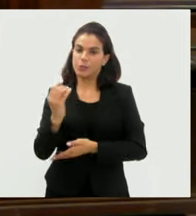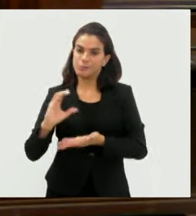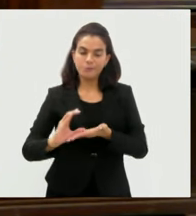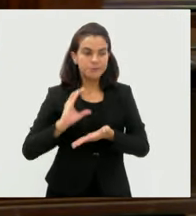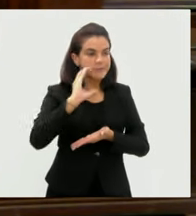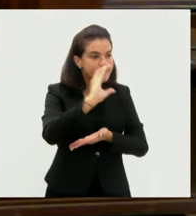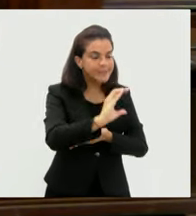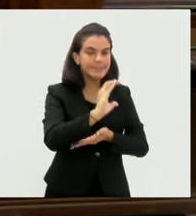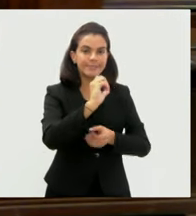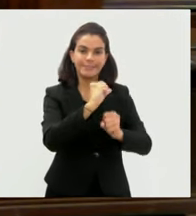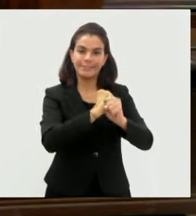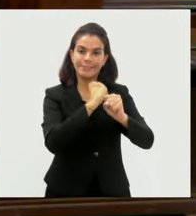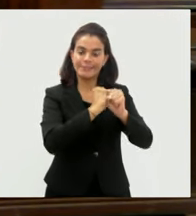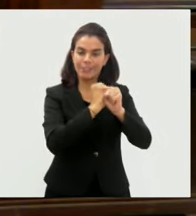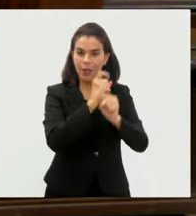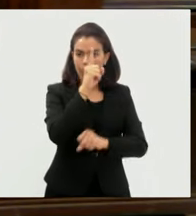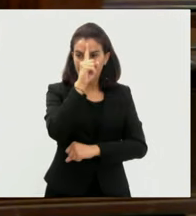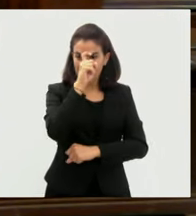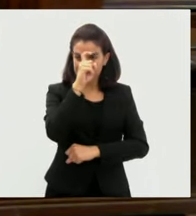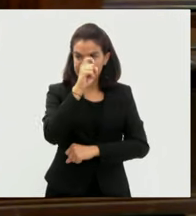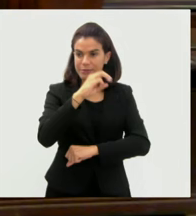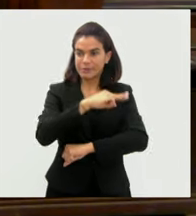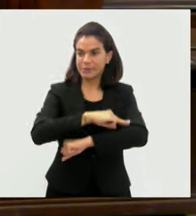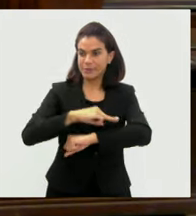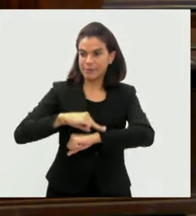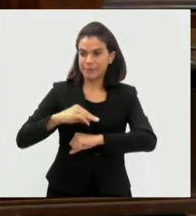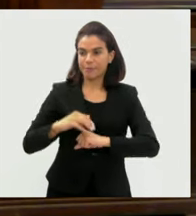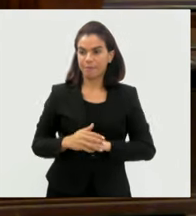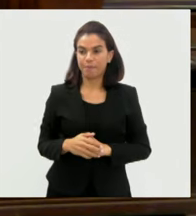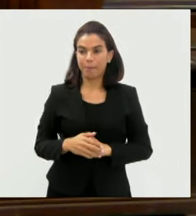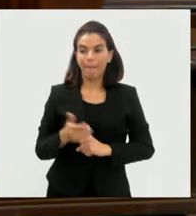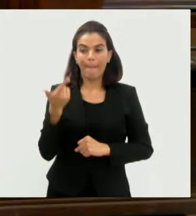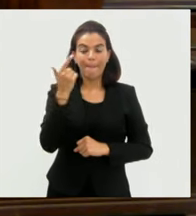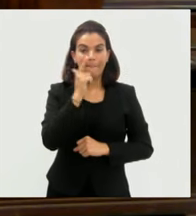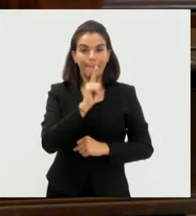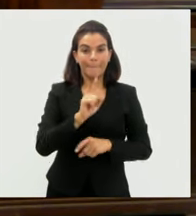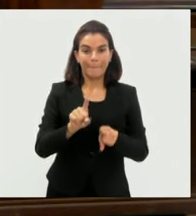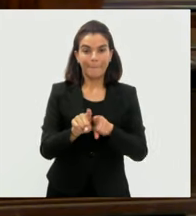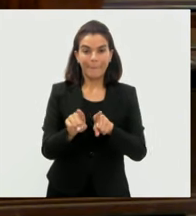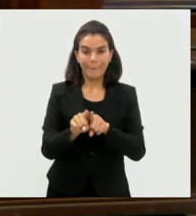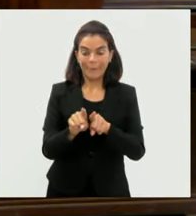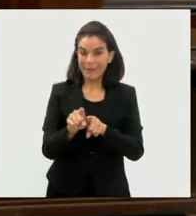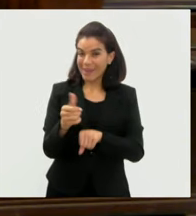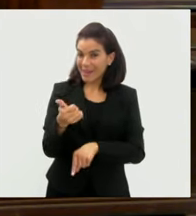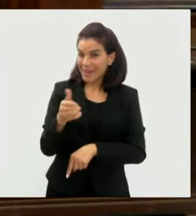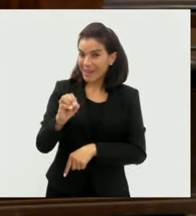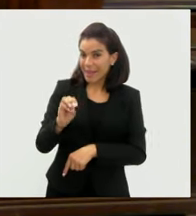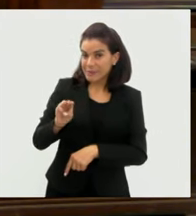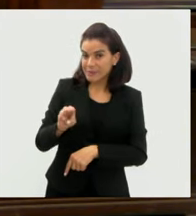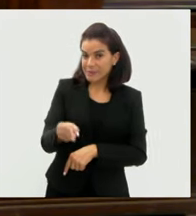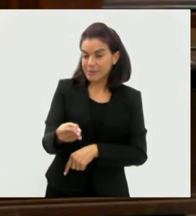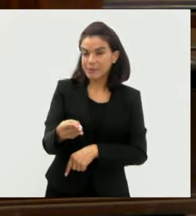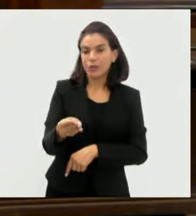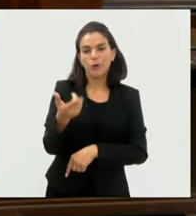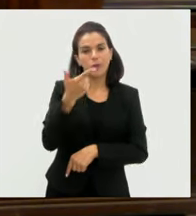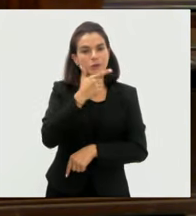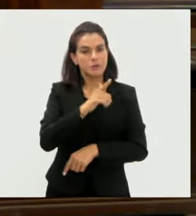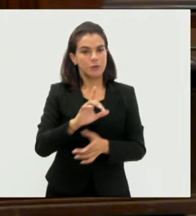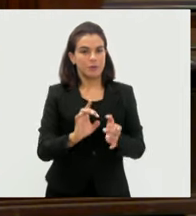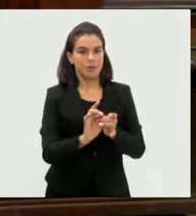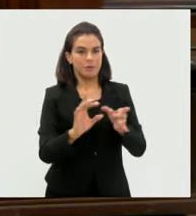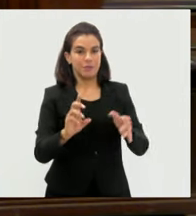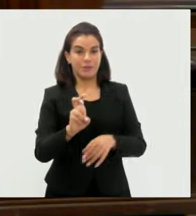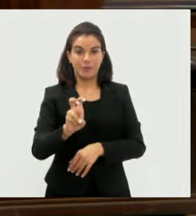o município de Macaé. Conseguimos também, são 10 milhões, mas já conseguimos a liberação de 5